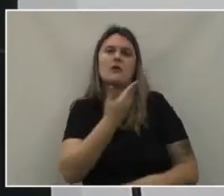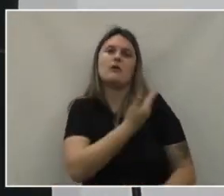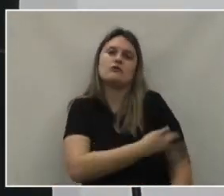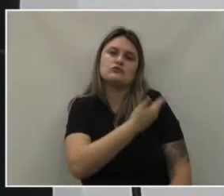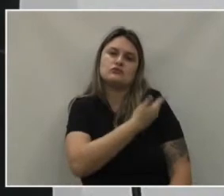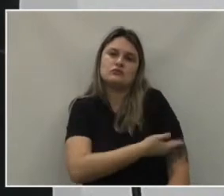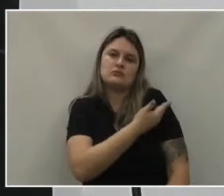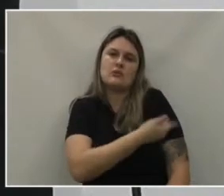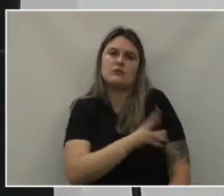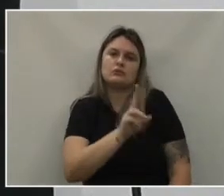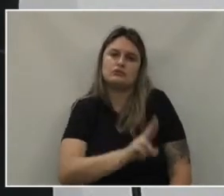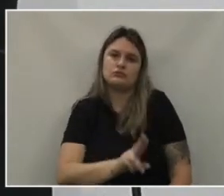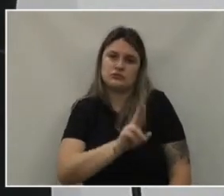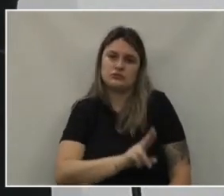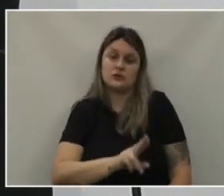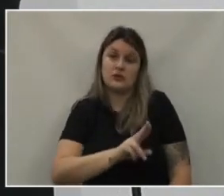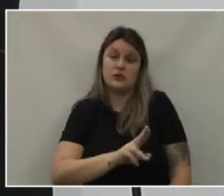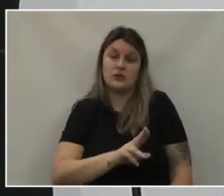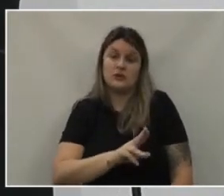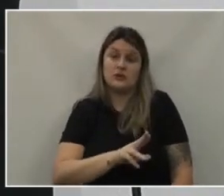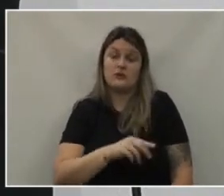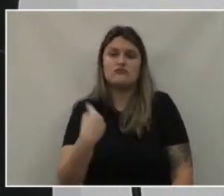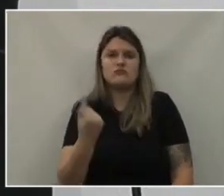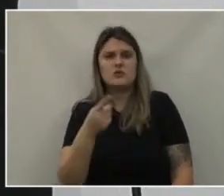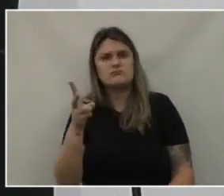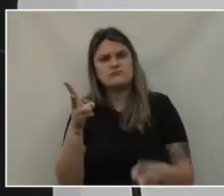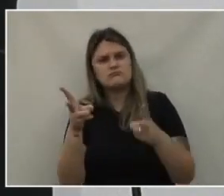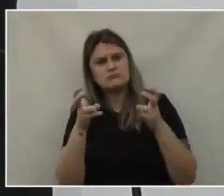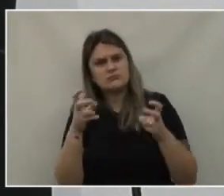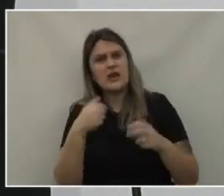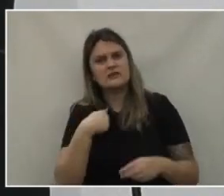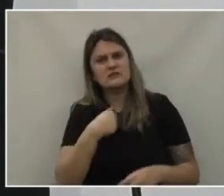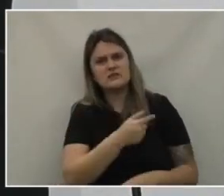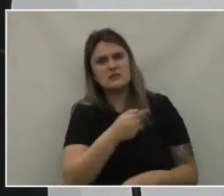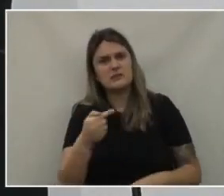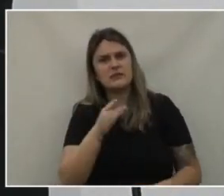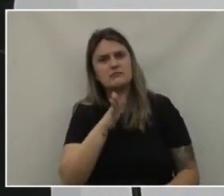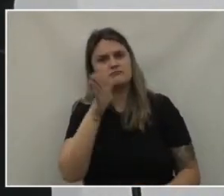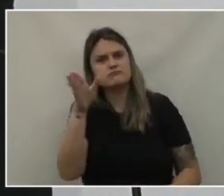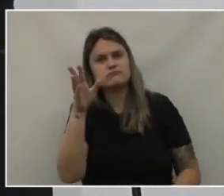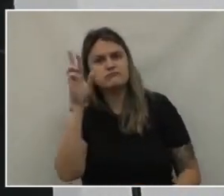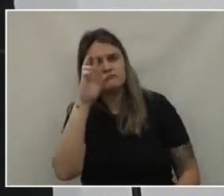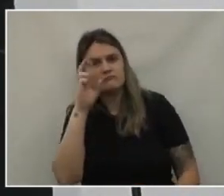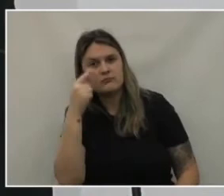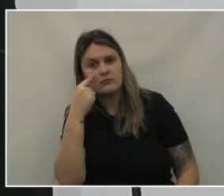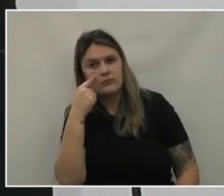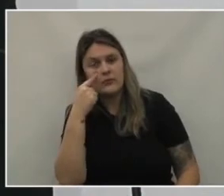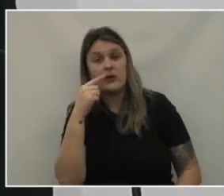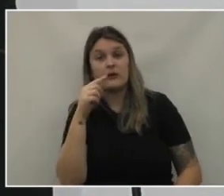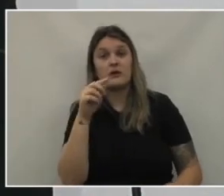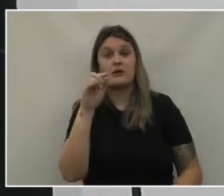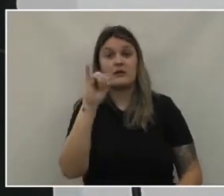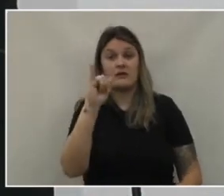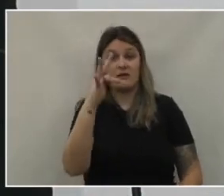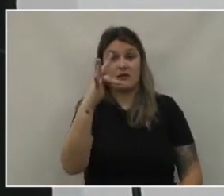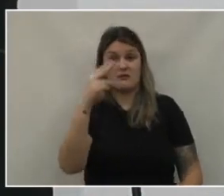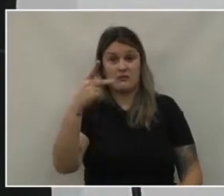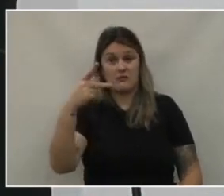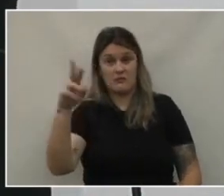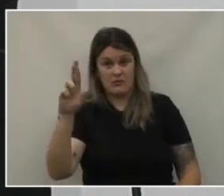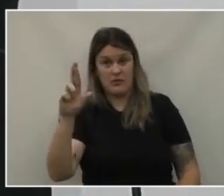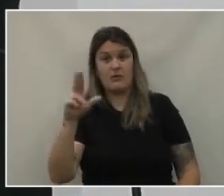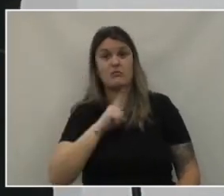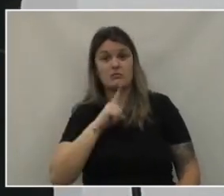aquela via ali. Inclusive, nós observamos lá, eu passei essa semana lá dar uma olhada, o próprio Instituto Federal tem um